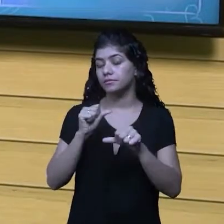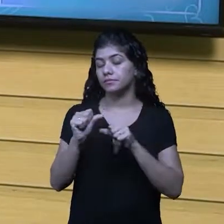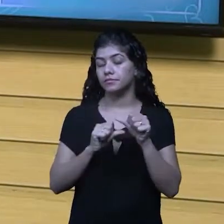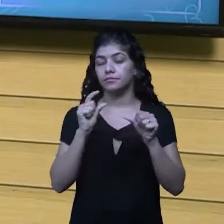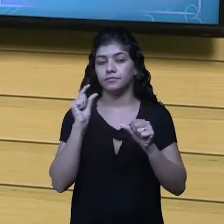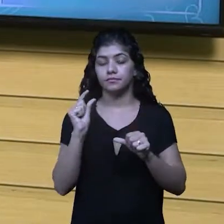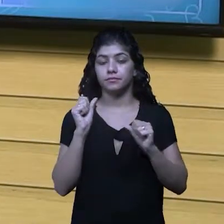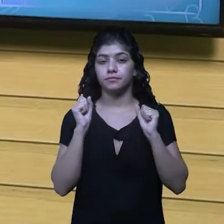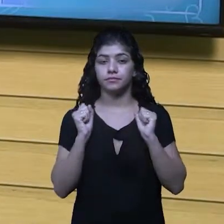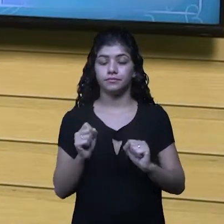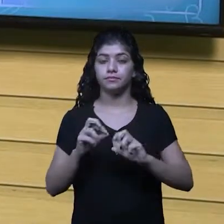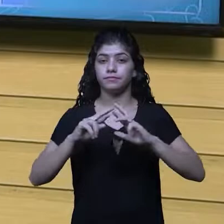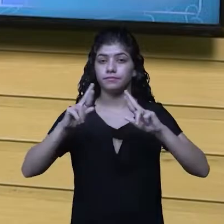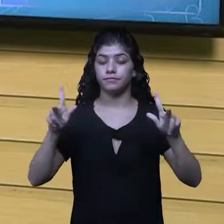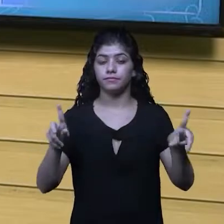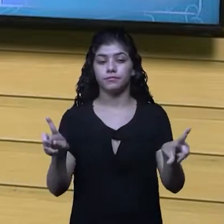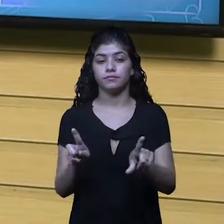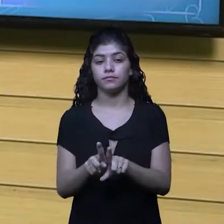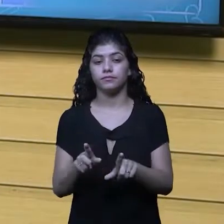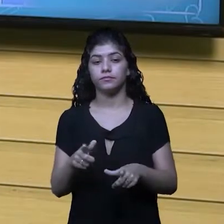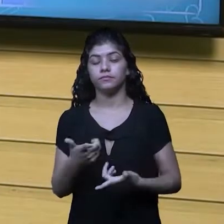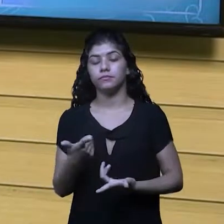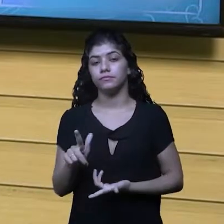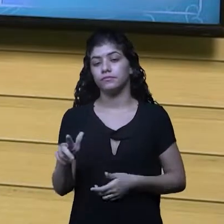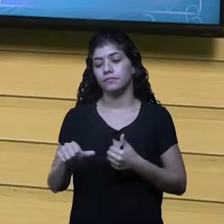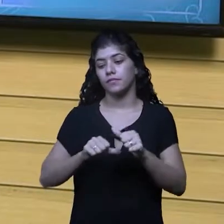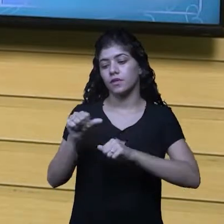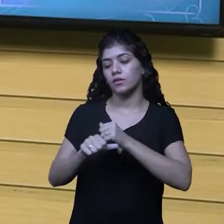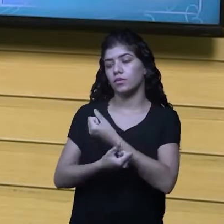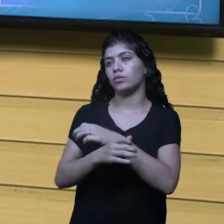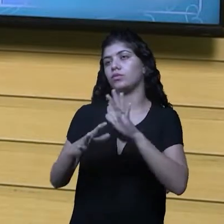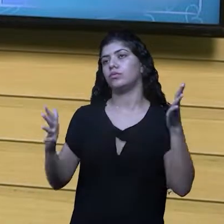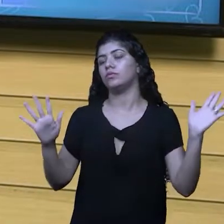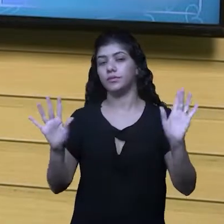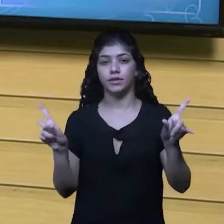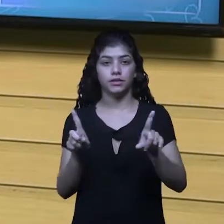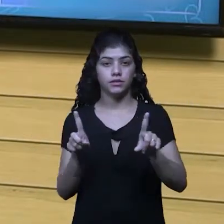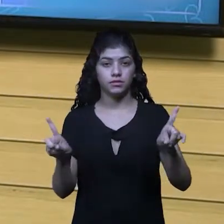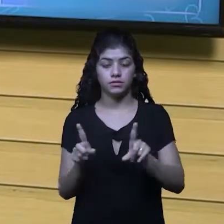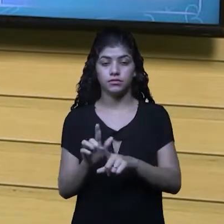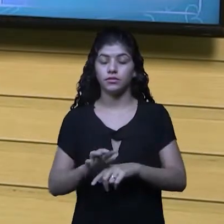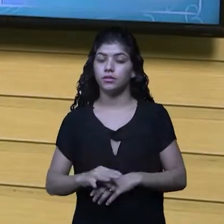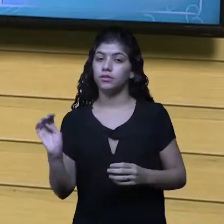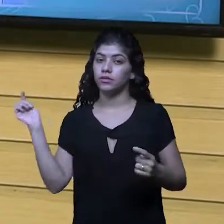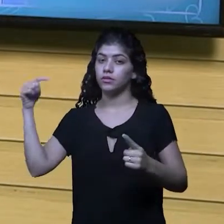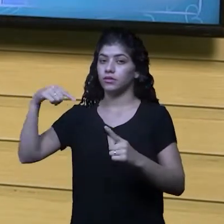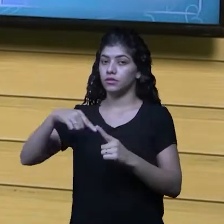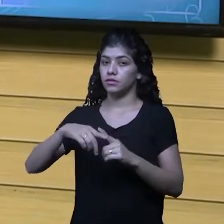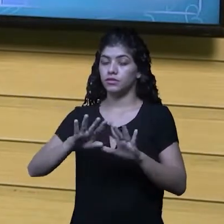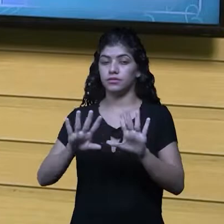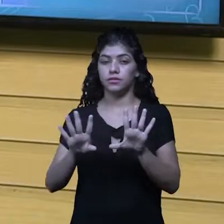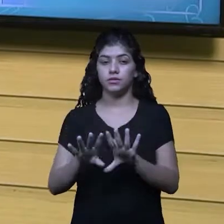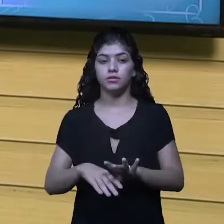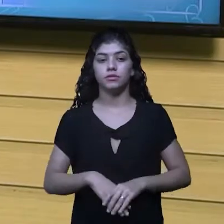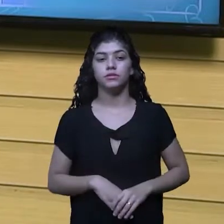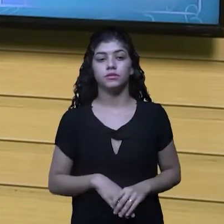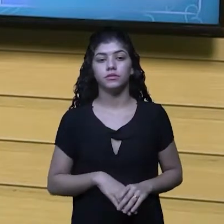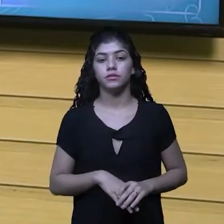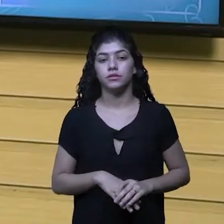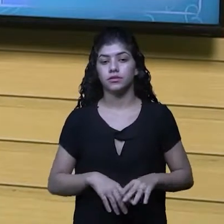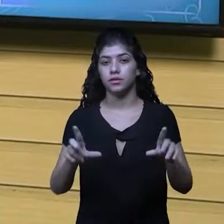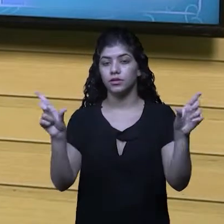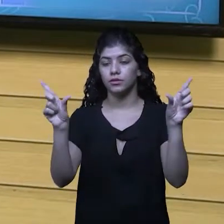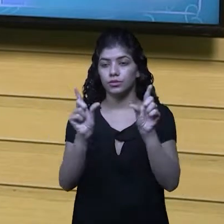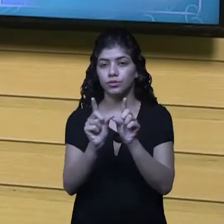ser diferentes, não vão variar muito, até porque não é esse o objetivo da metrologia, e sim